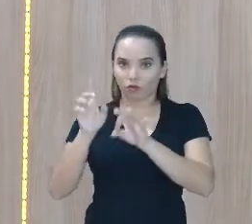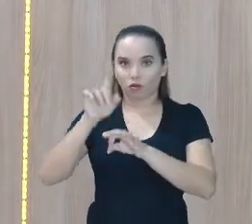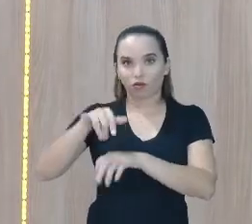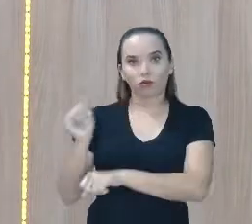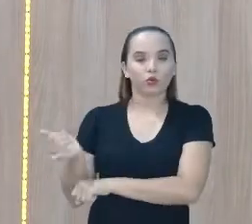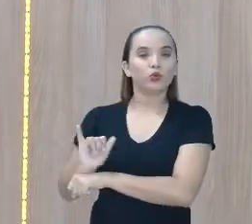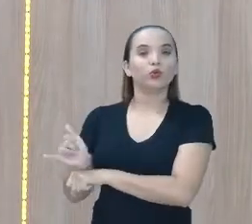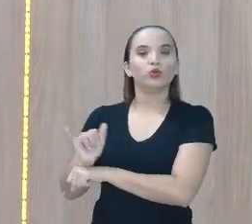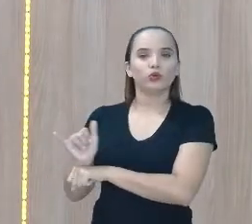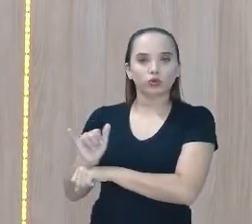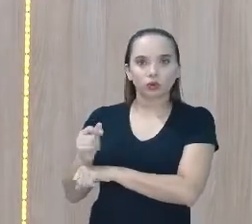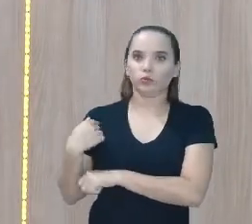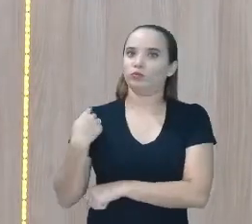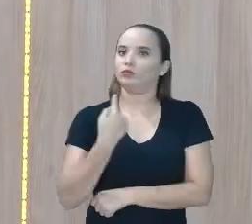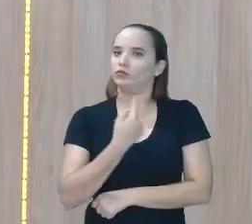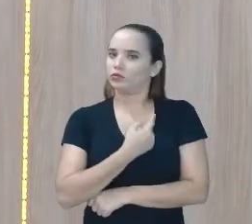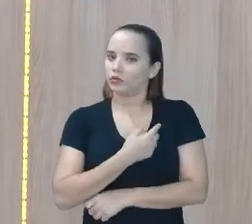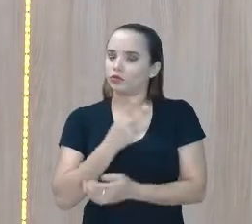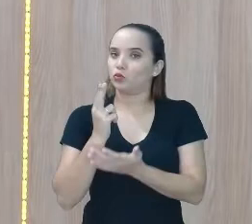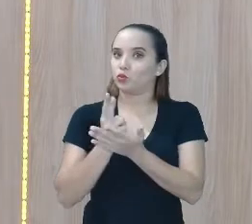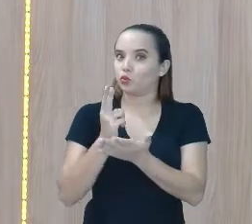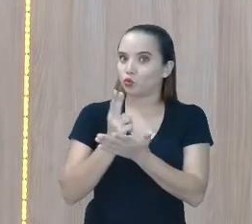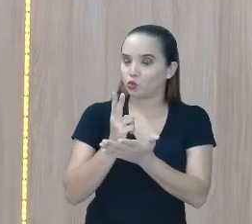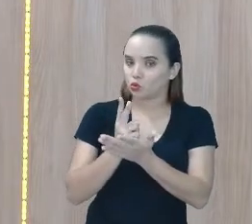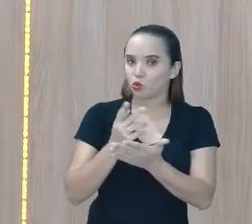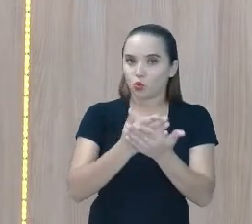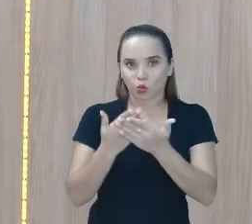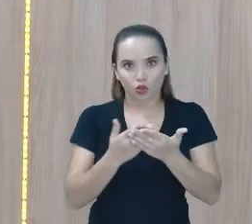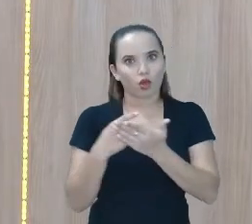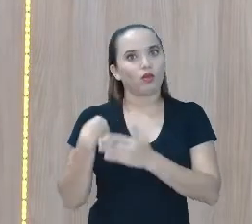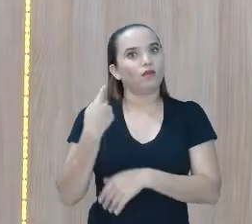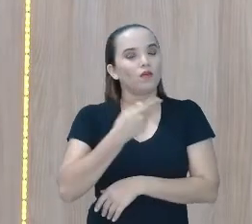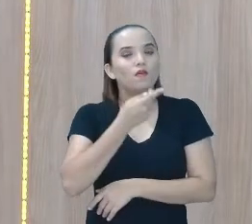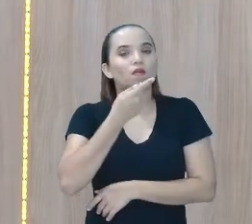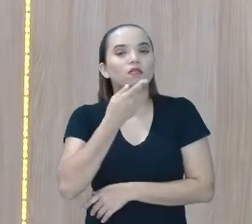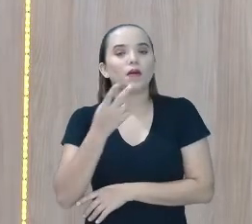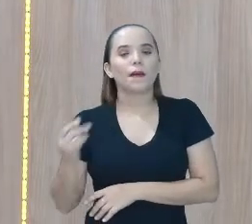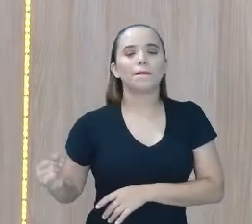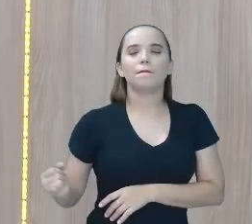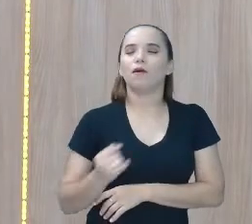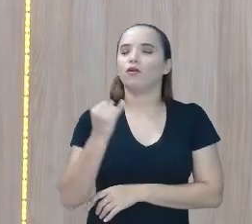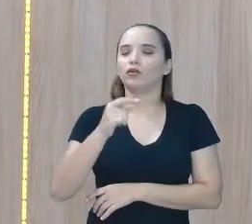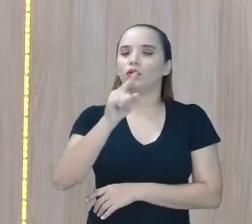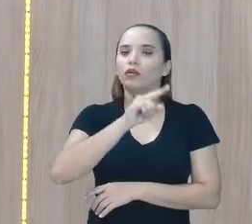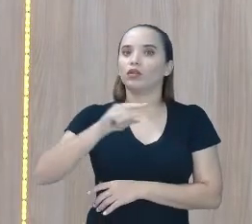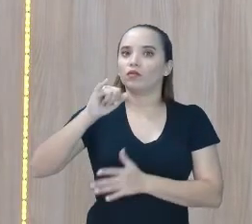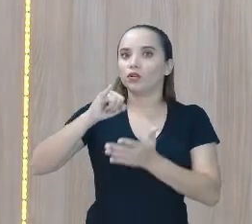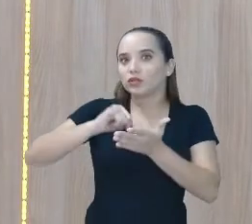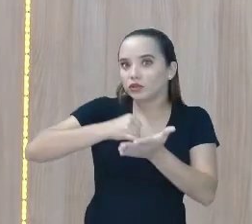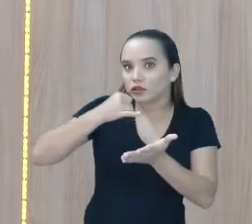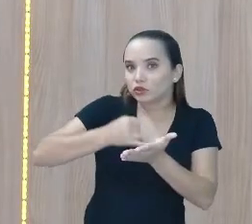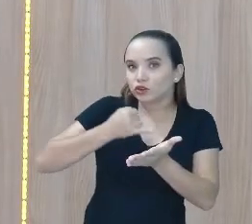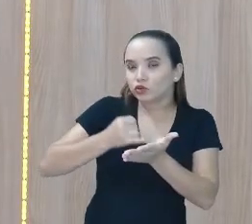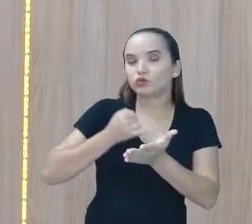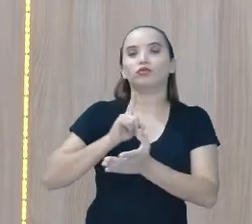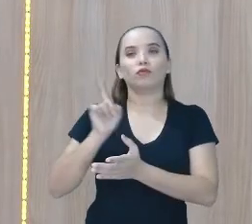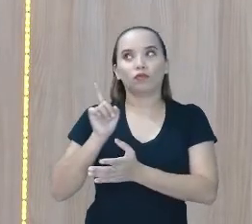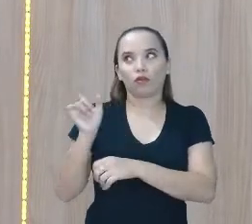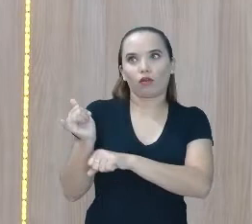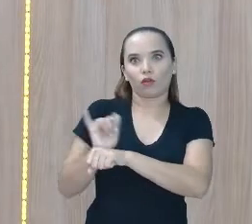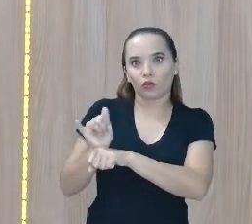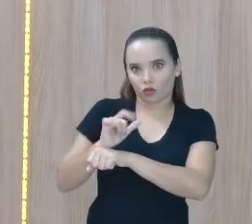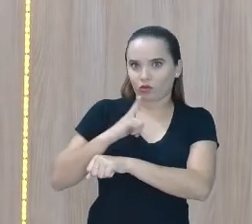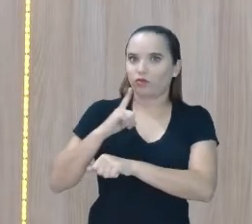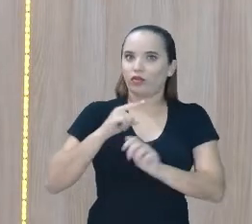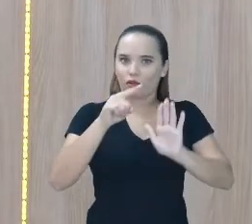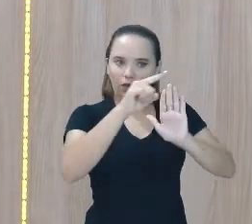aulas, vamos falar da importância de você se inscrever no nosso canal, certo? Lá vai ter uma playlist do